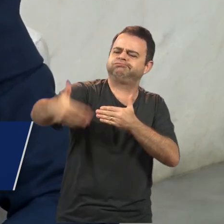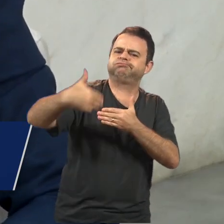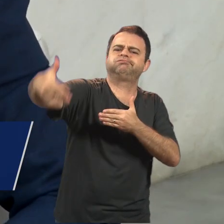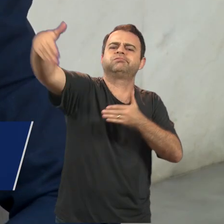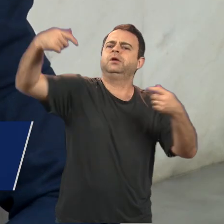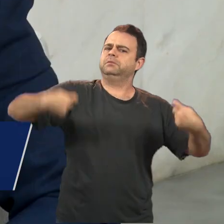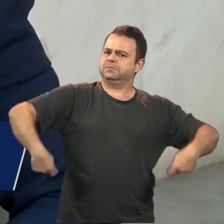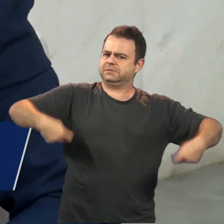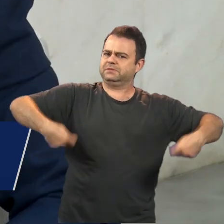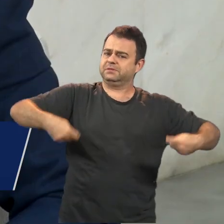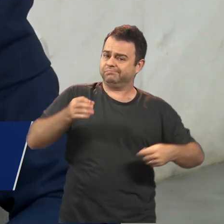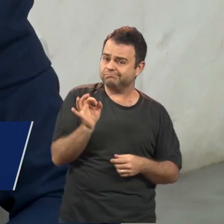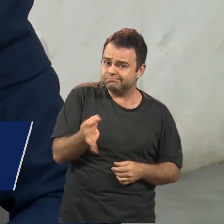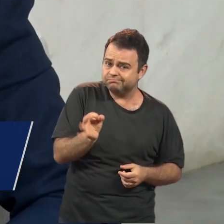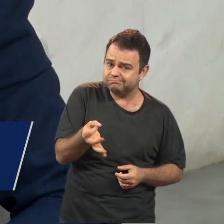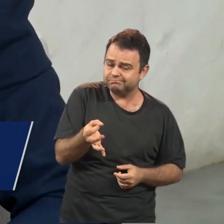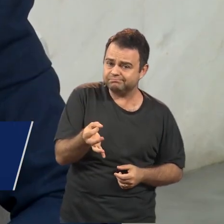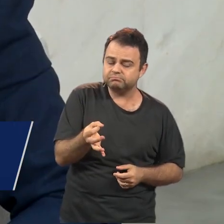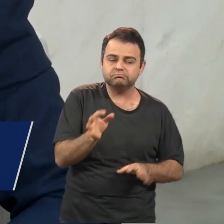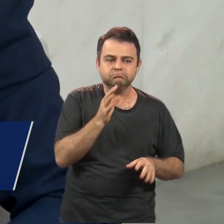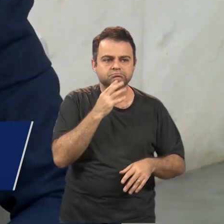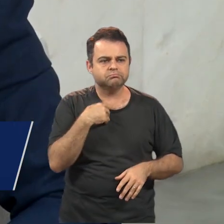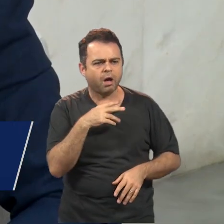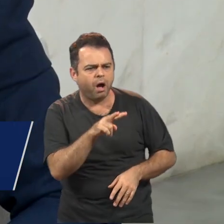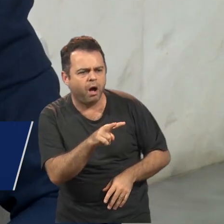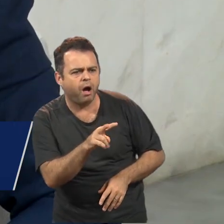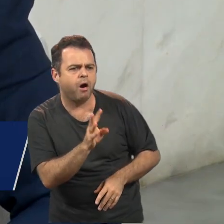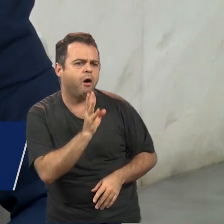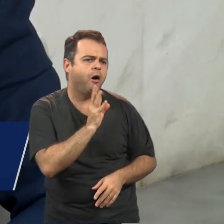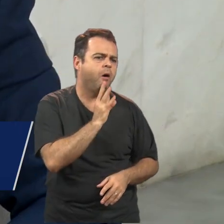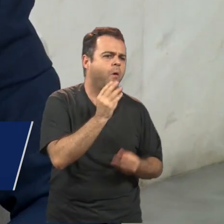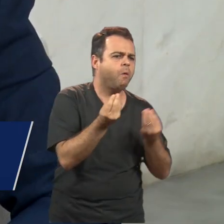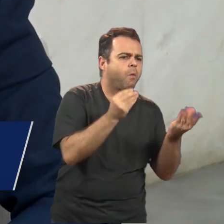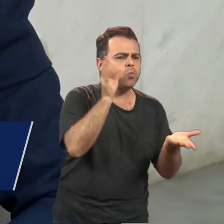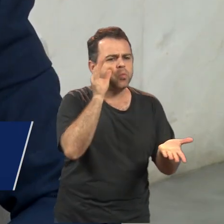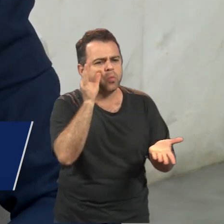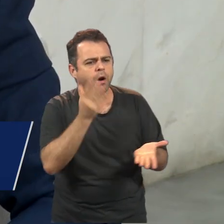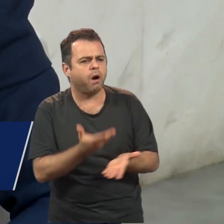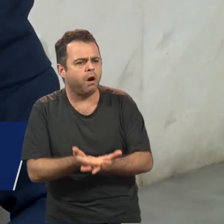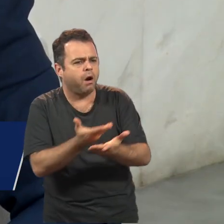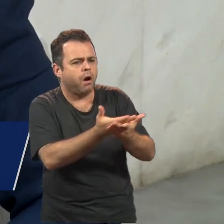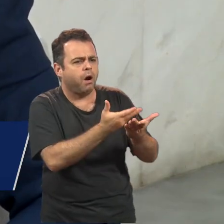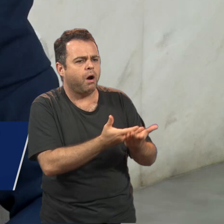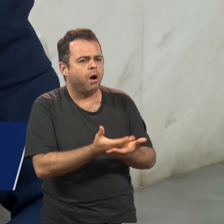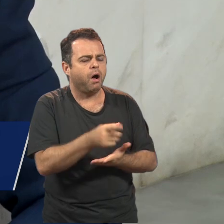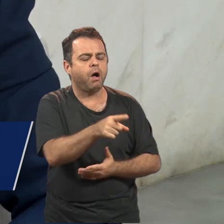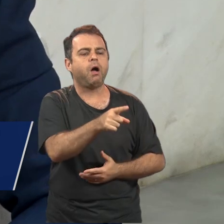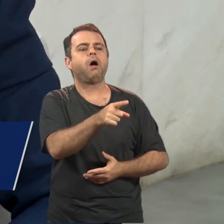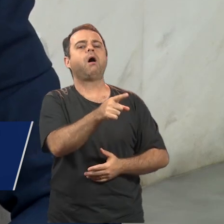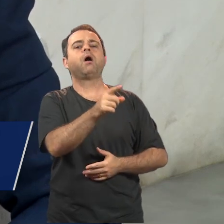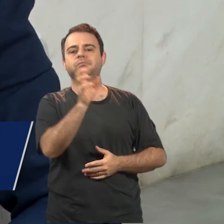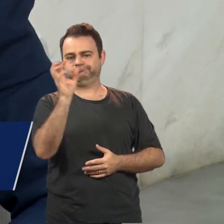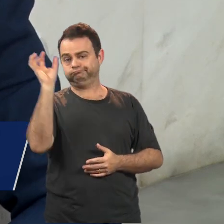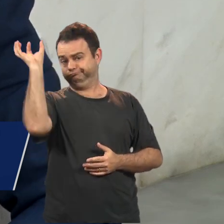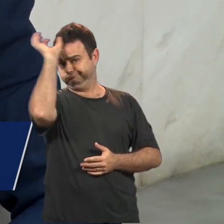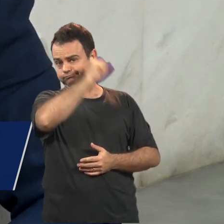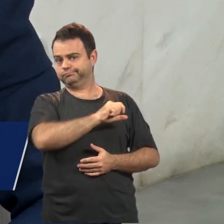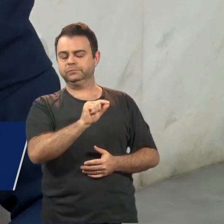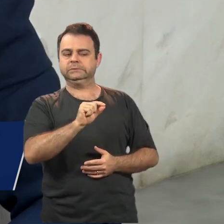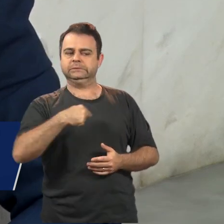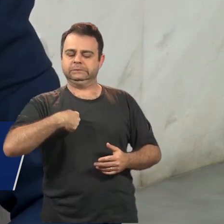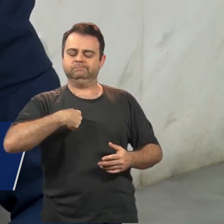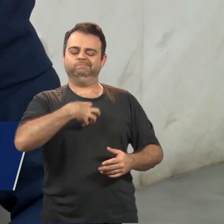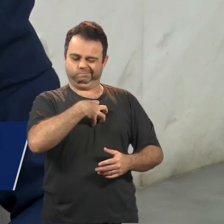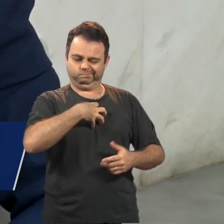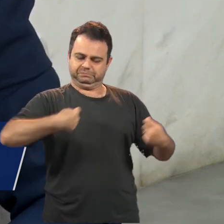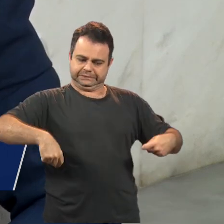você conhece algo, você aprende a cultivar aquilo, a preservar aquilo. Então, o